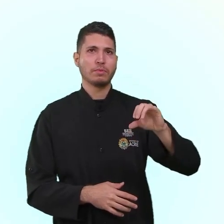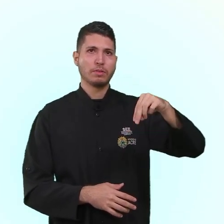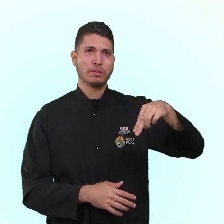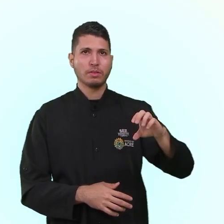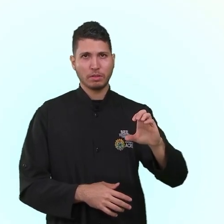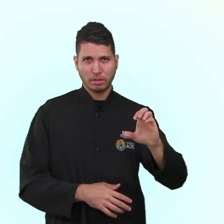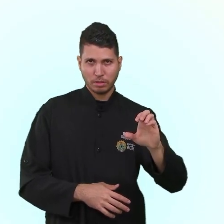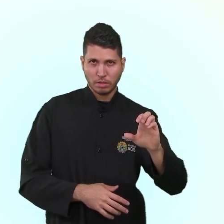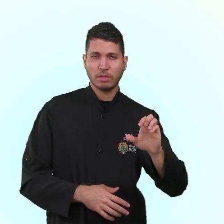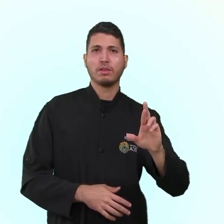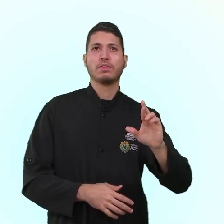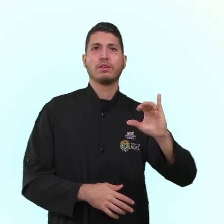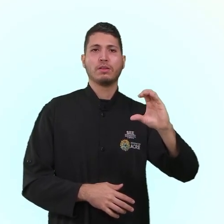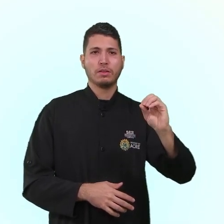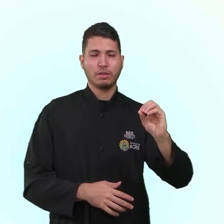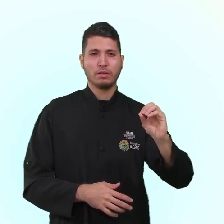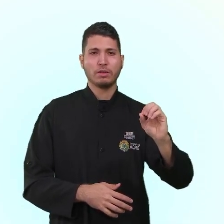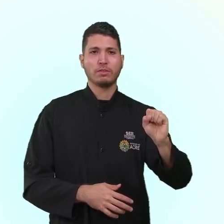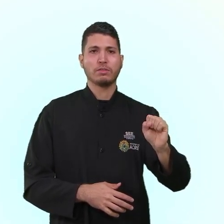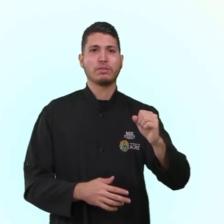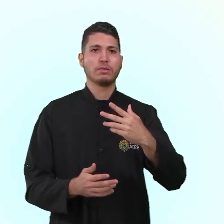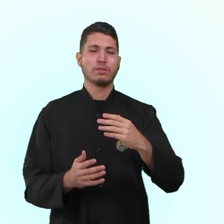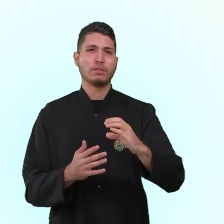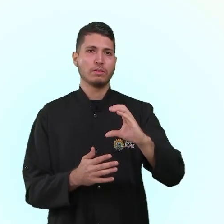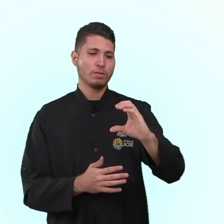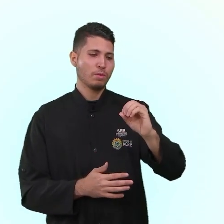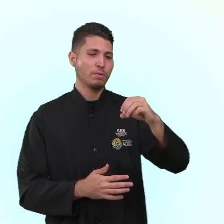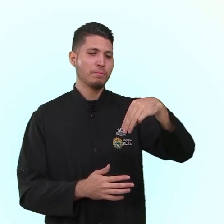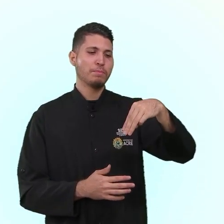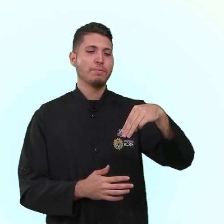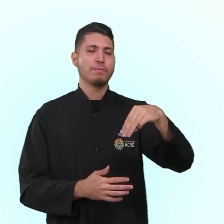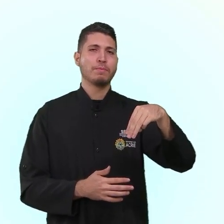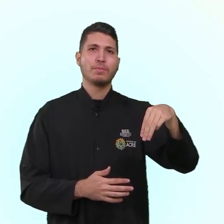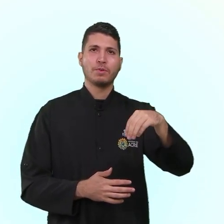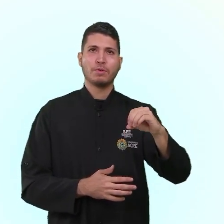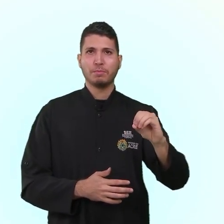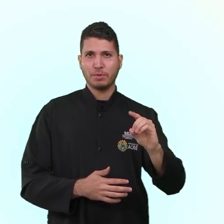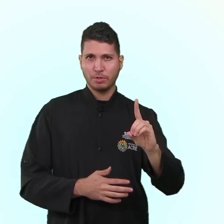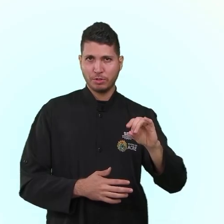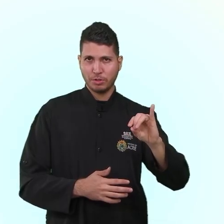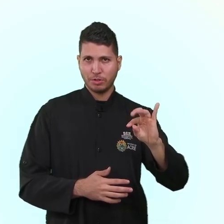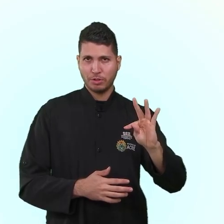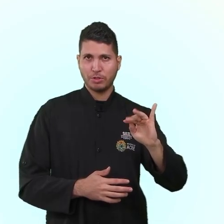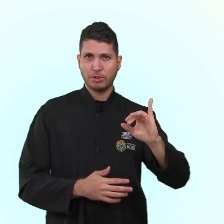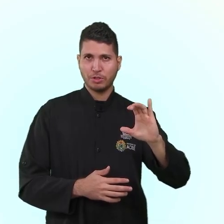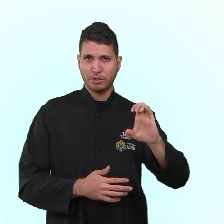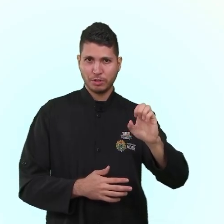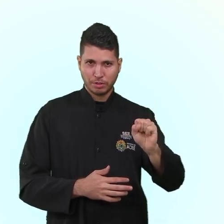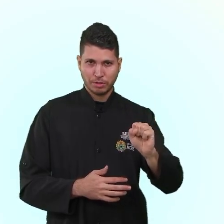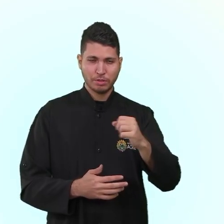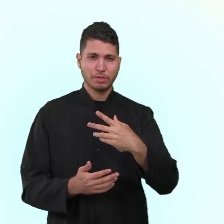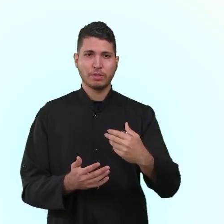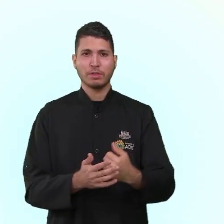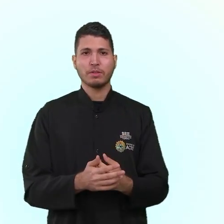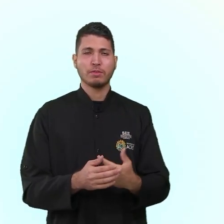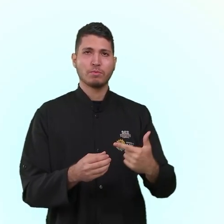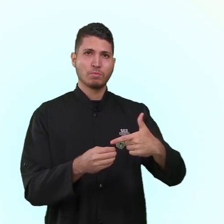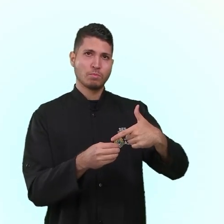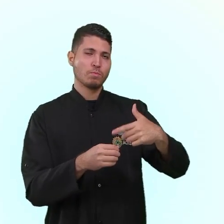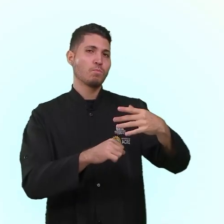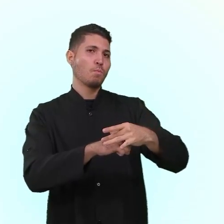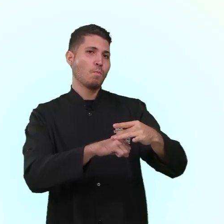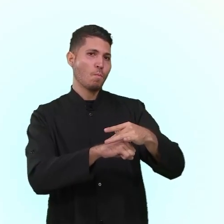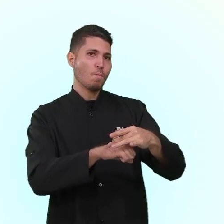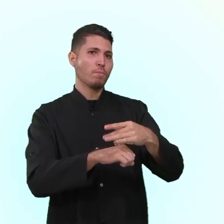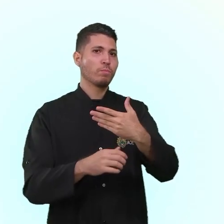café, da soja, e também a questão do petróleo. E a seta está indicando que